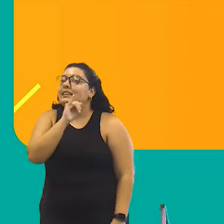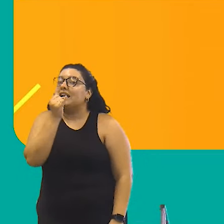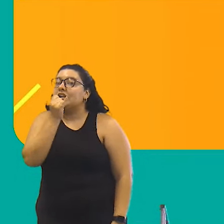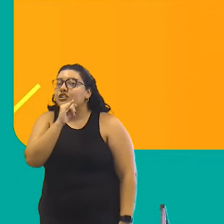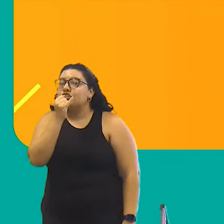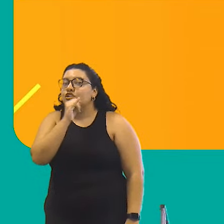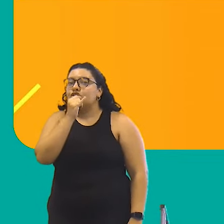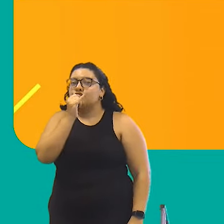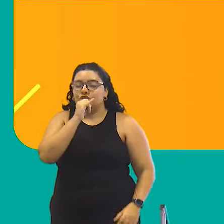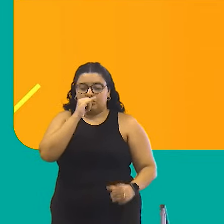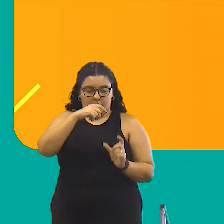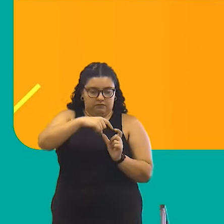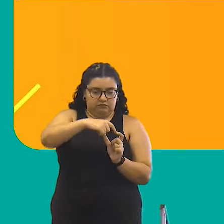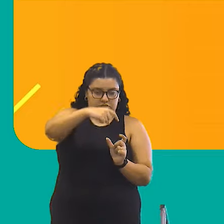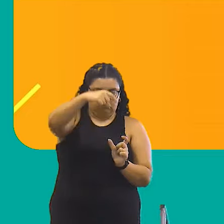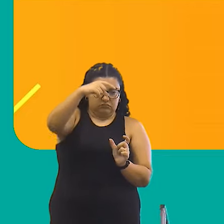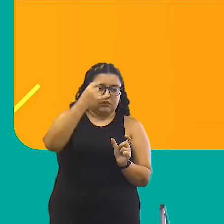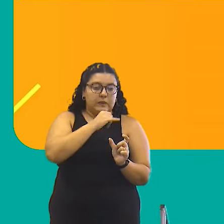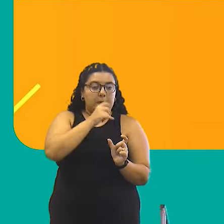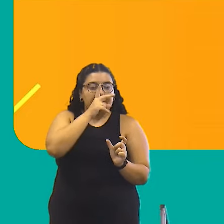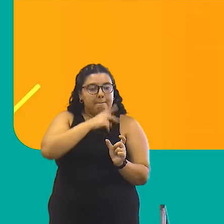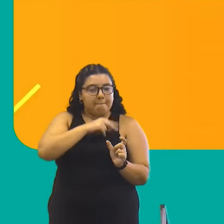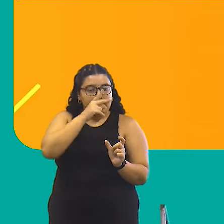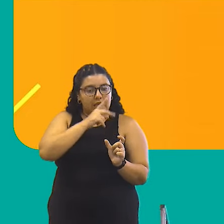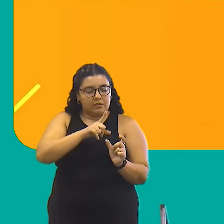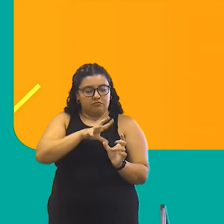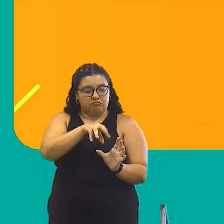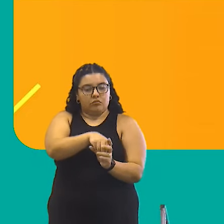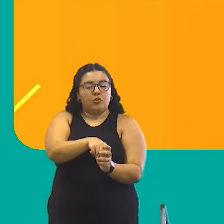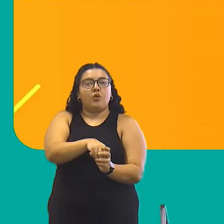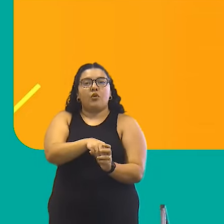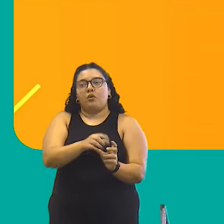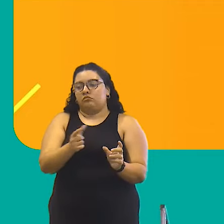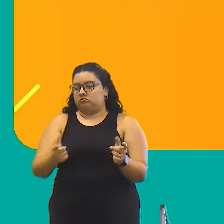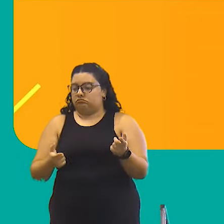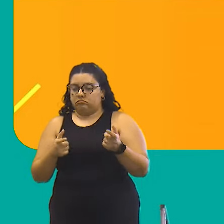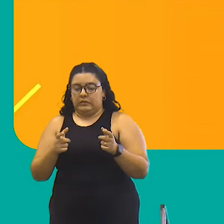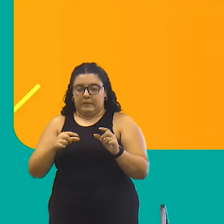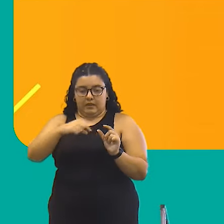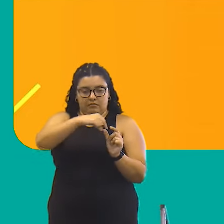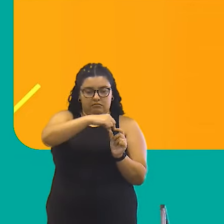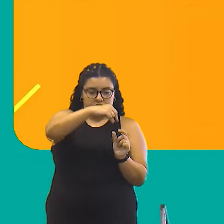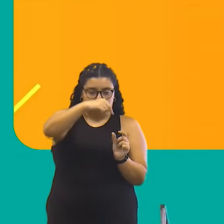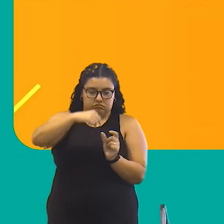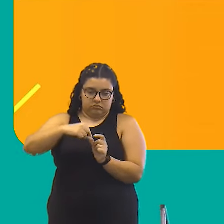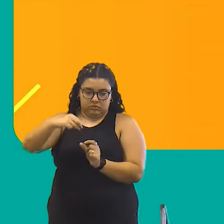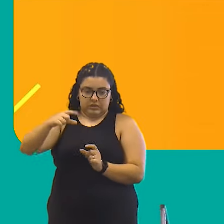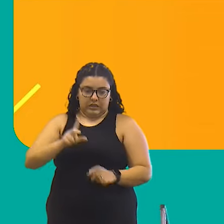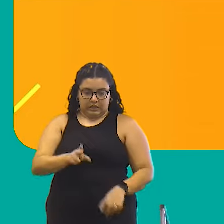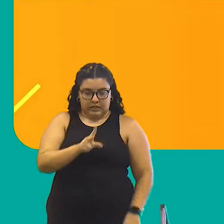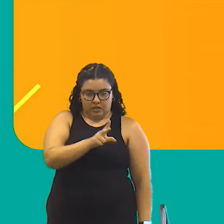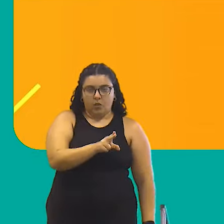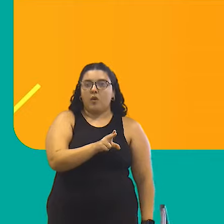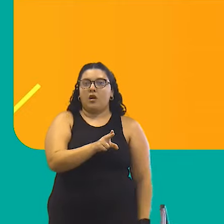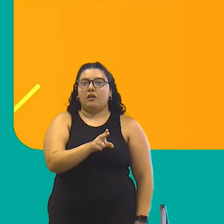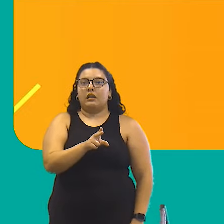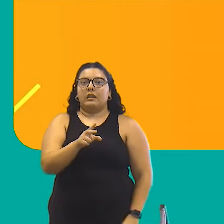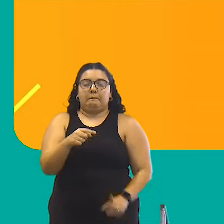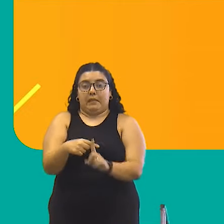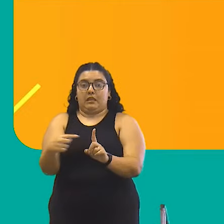um objeto são as mesmas cargas elétricas que percorrem outro, porque não há uma divisão no caminho.